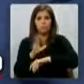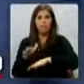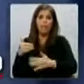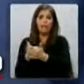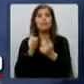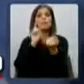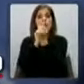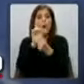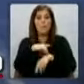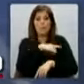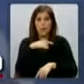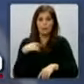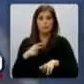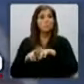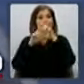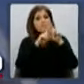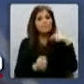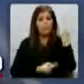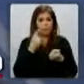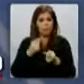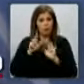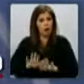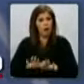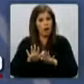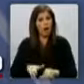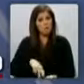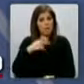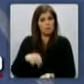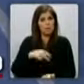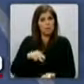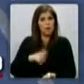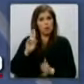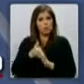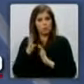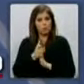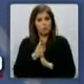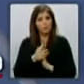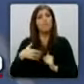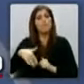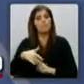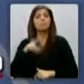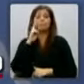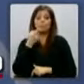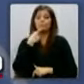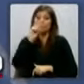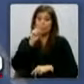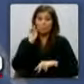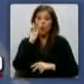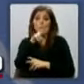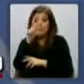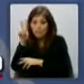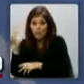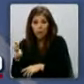médico. Fez alguns exames, ficou na urgência à espera, iria ser reobservado, tinha de fazer mais